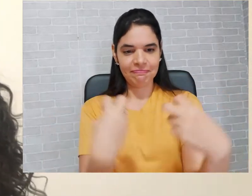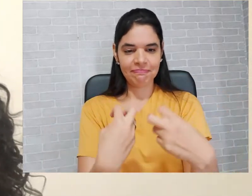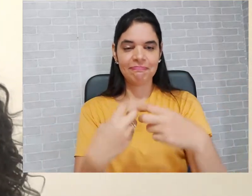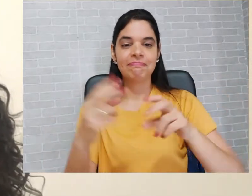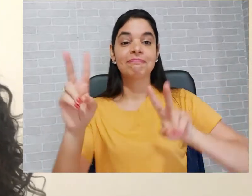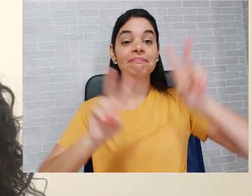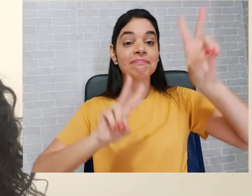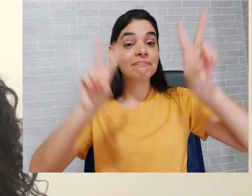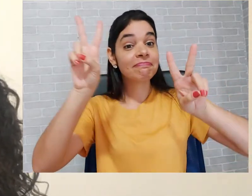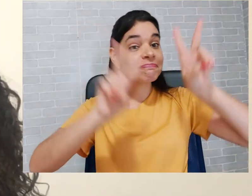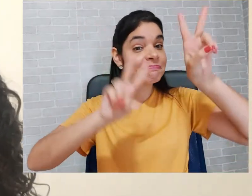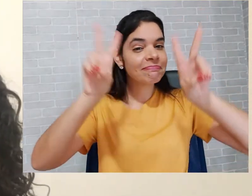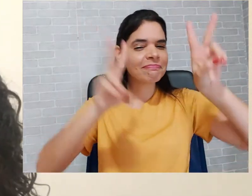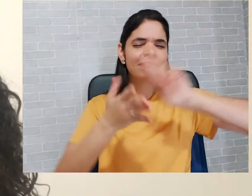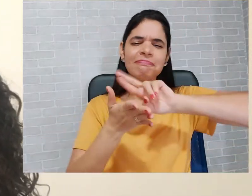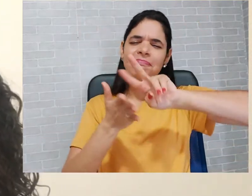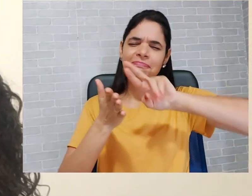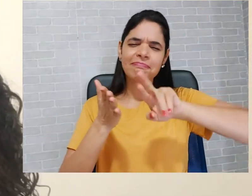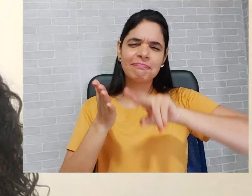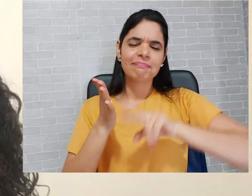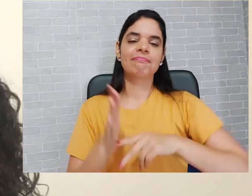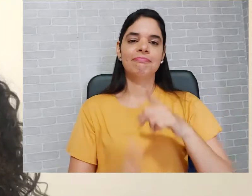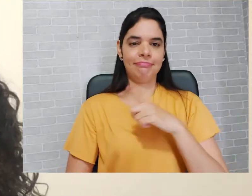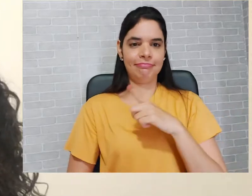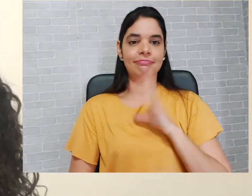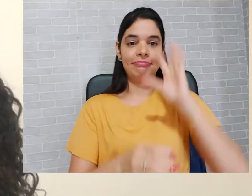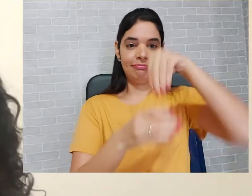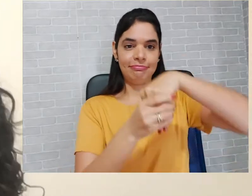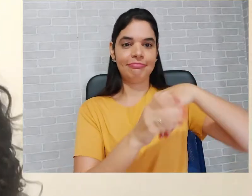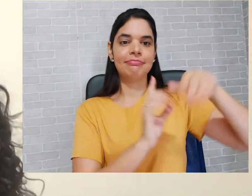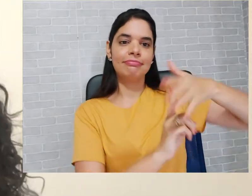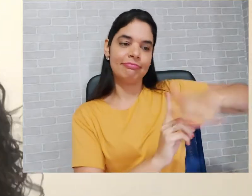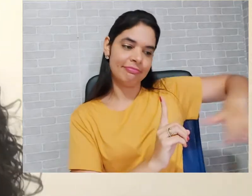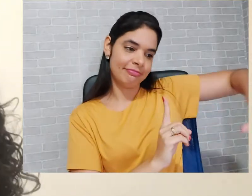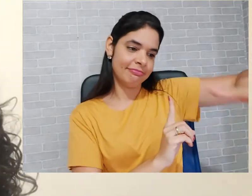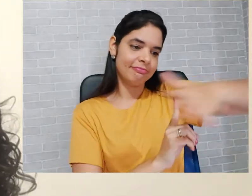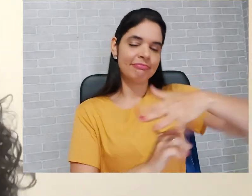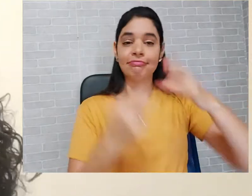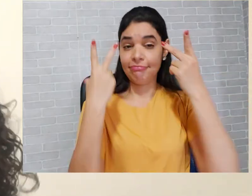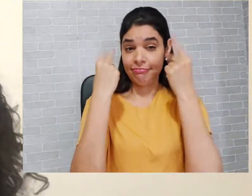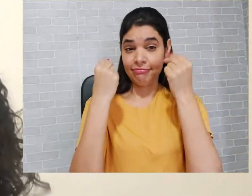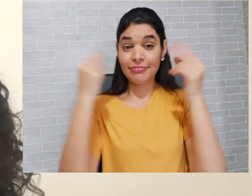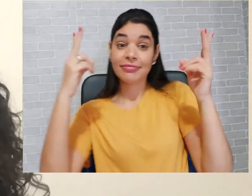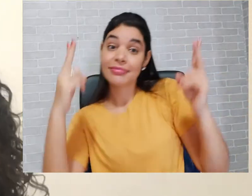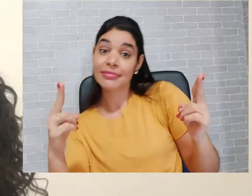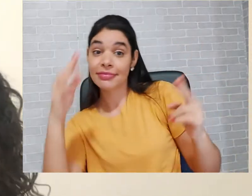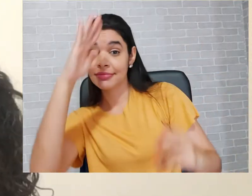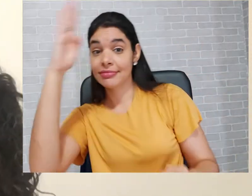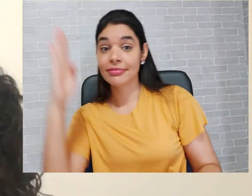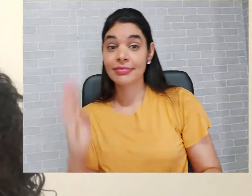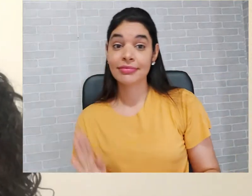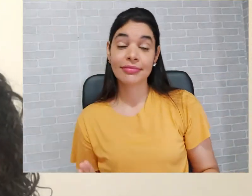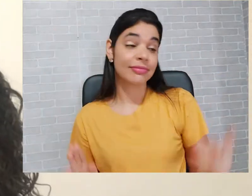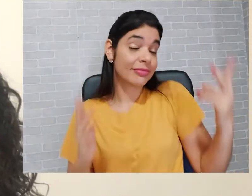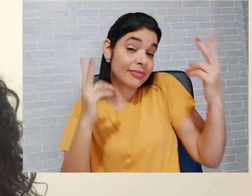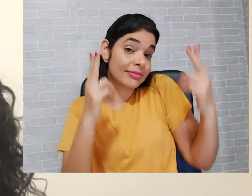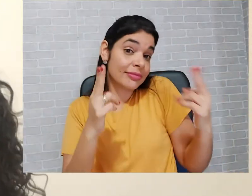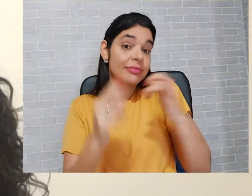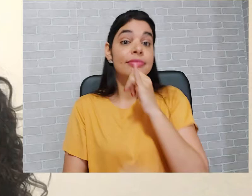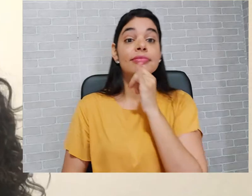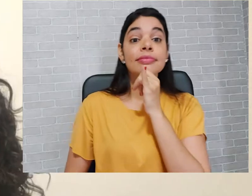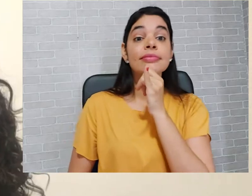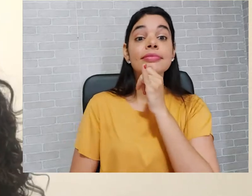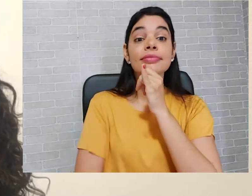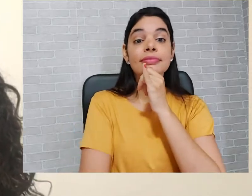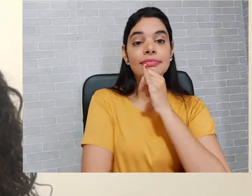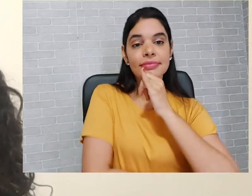as marchinhas de carnaval. Então, nas Antilhas isso também é comum, assim como no Brasil, né? Por